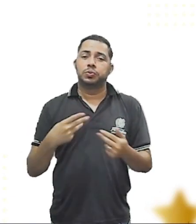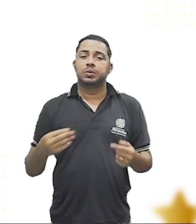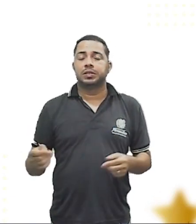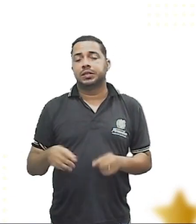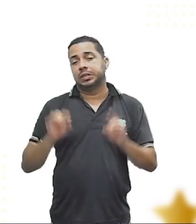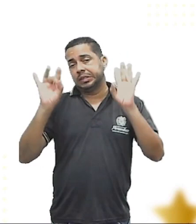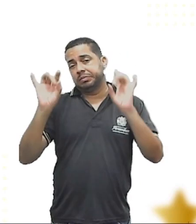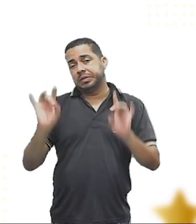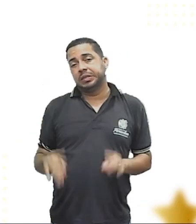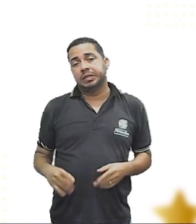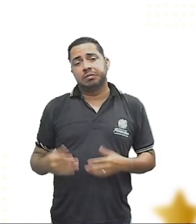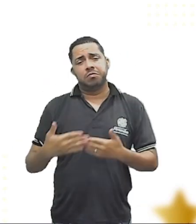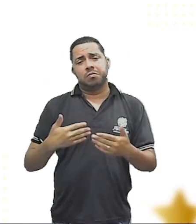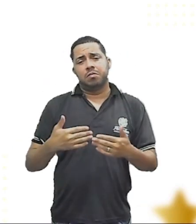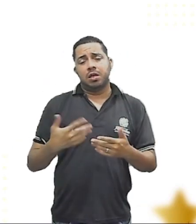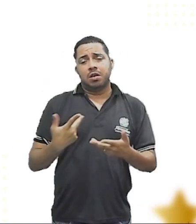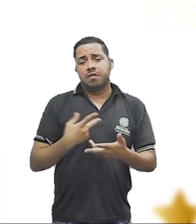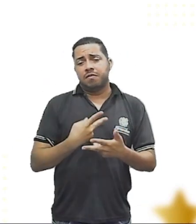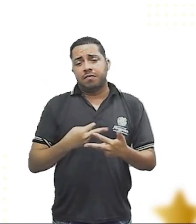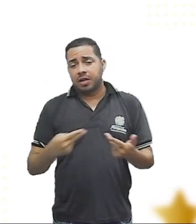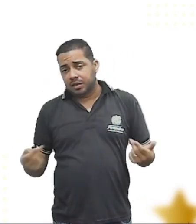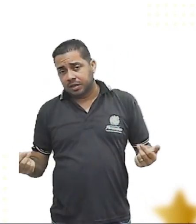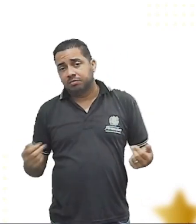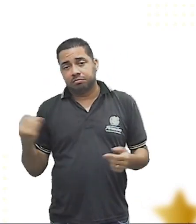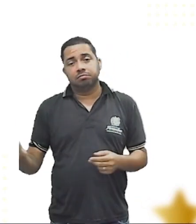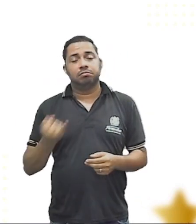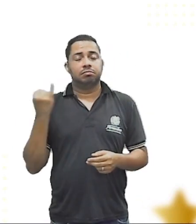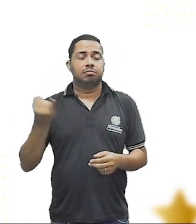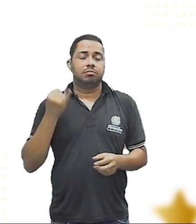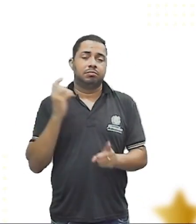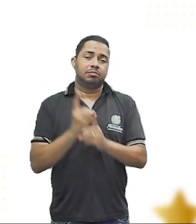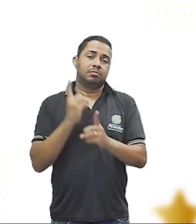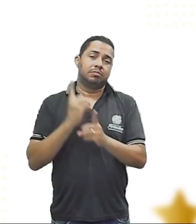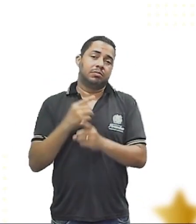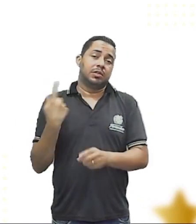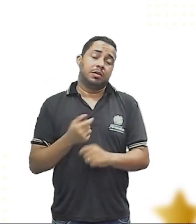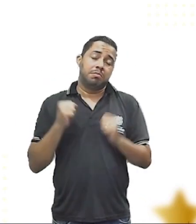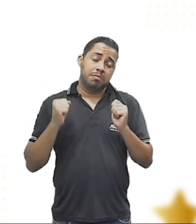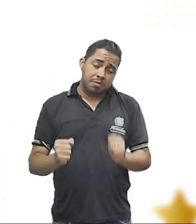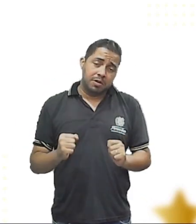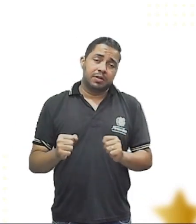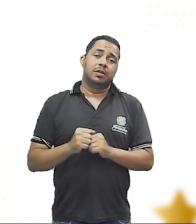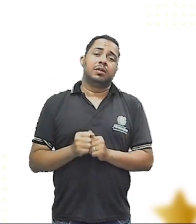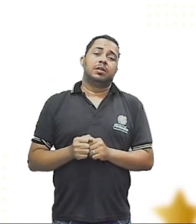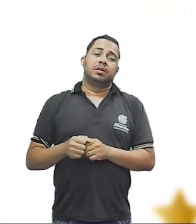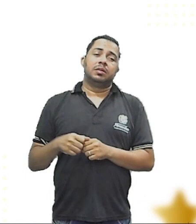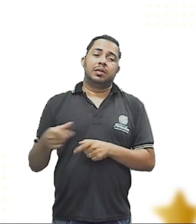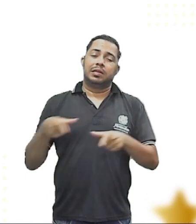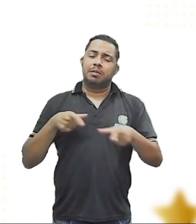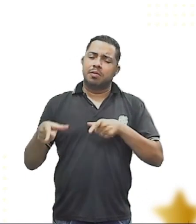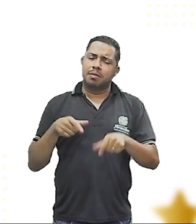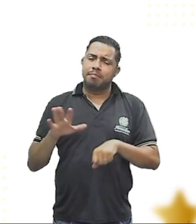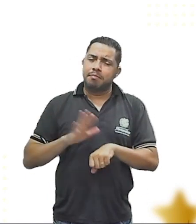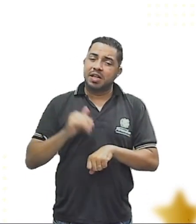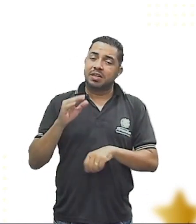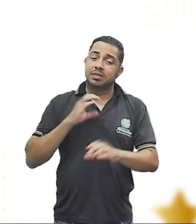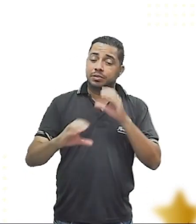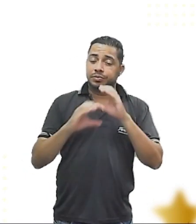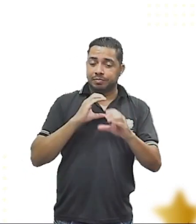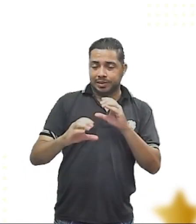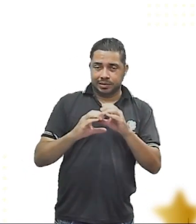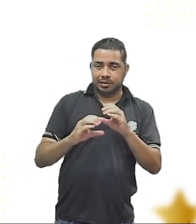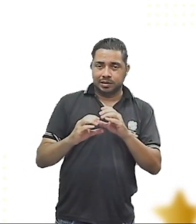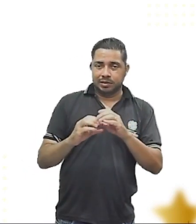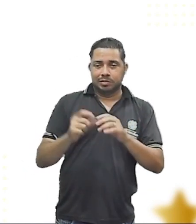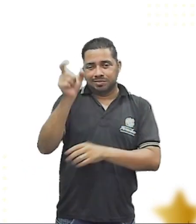específicas, variáveis, importantes de serem identificadas para que possamos trabalhar melhor esta comunicação com o